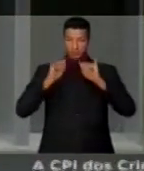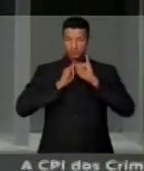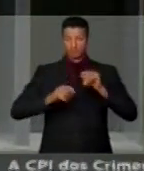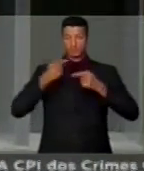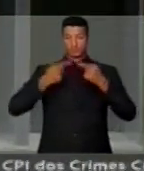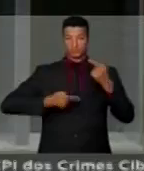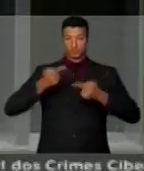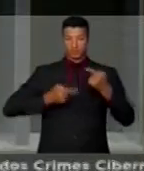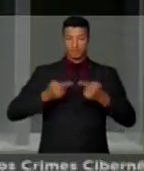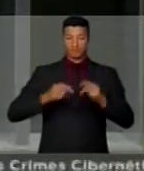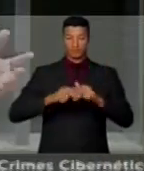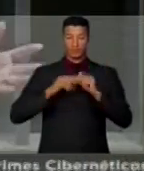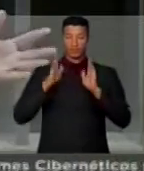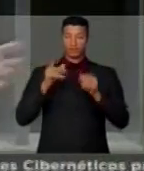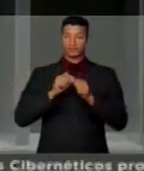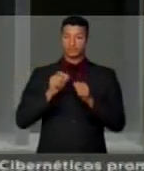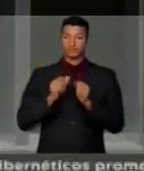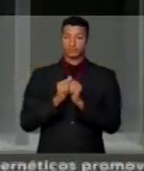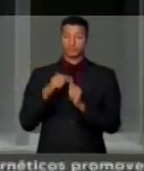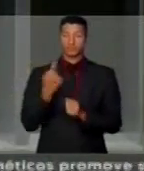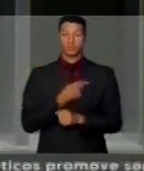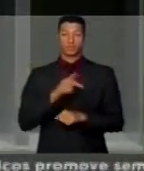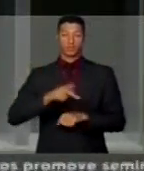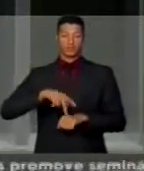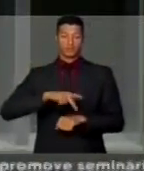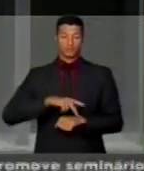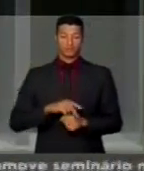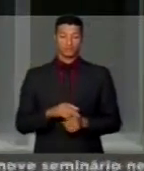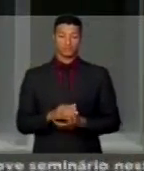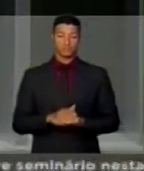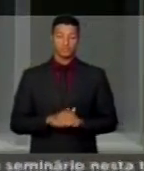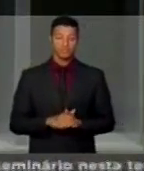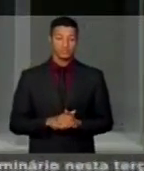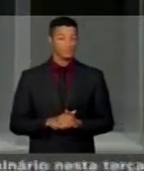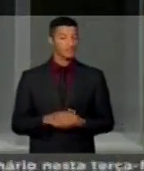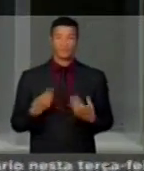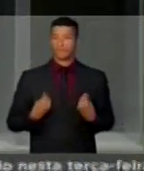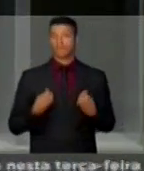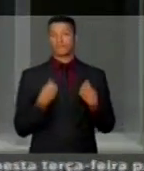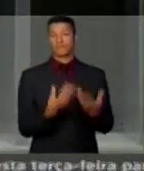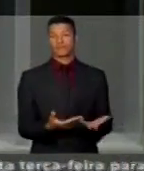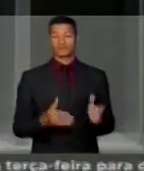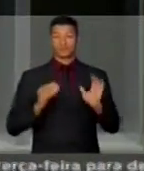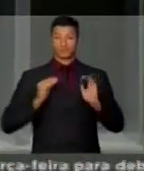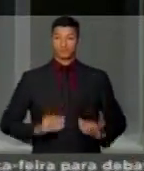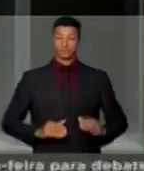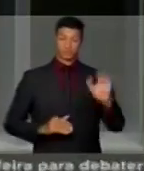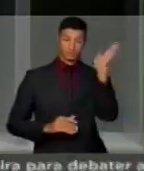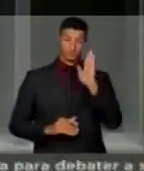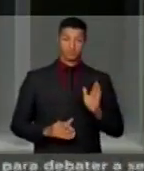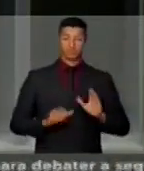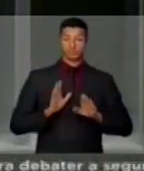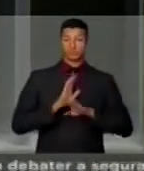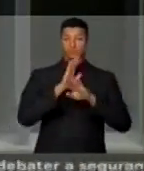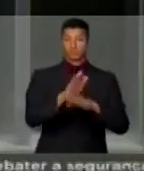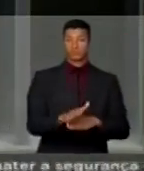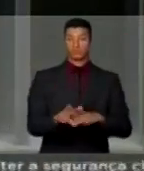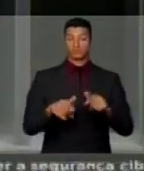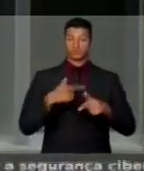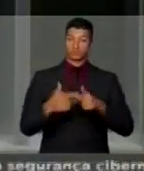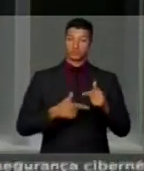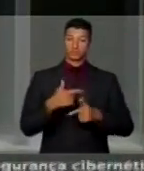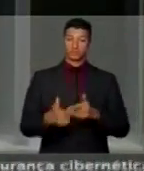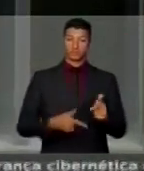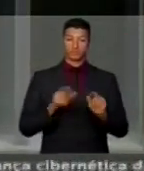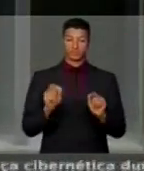políticas pelo que foi feito com o nosso país. Então, senhor presidente, não dá mais para o cidadão brasileiro, para o contribuinte, para o